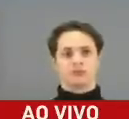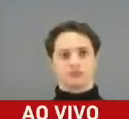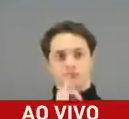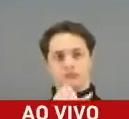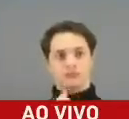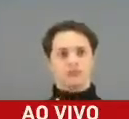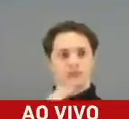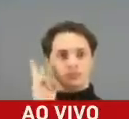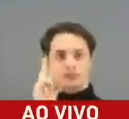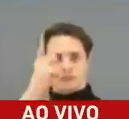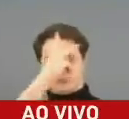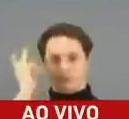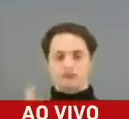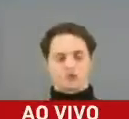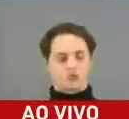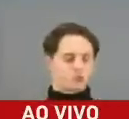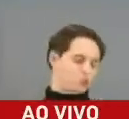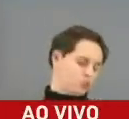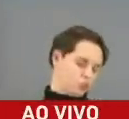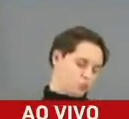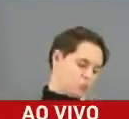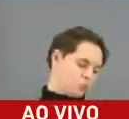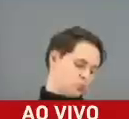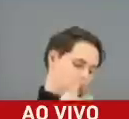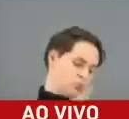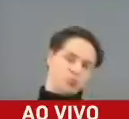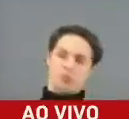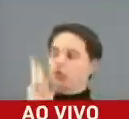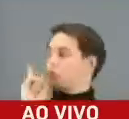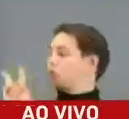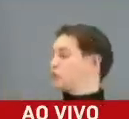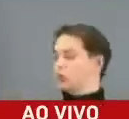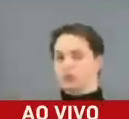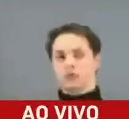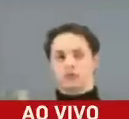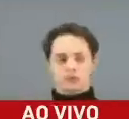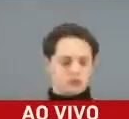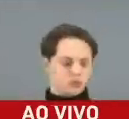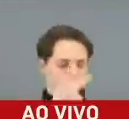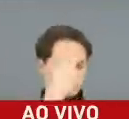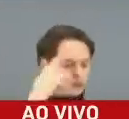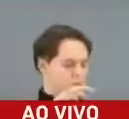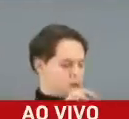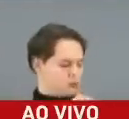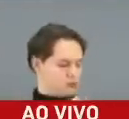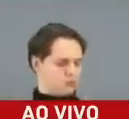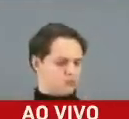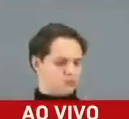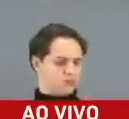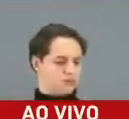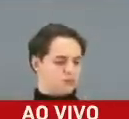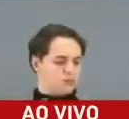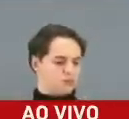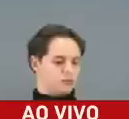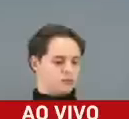Infelizmente eu vi gente continuando olhando o telefone, olhando para o lado, enquanto outros sentiram sensibilizados aquilo que